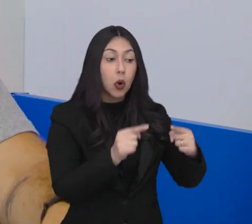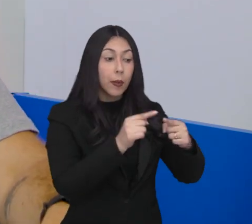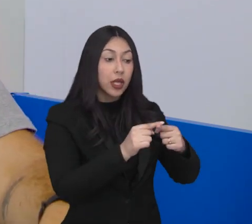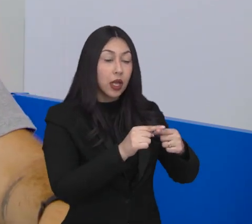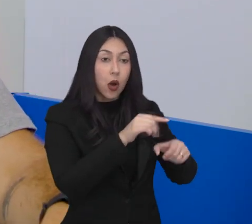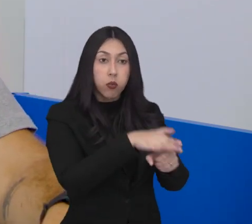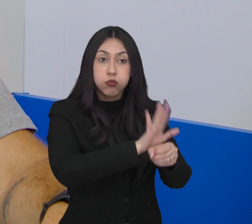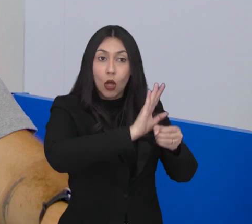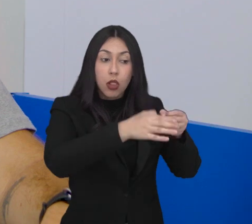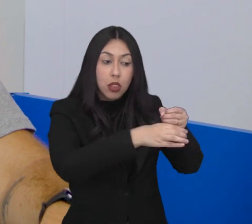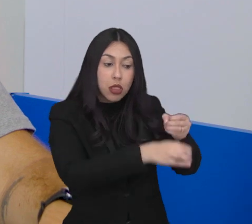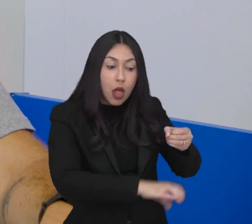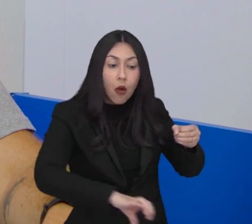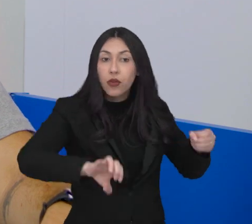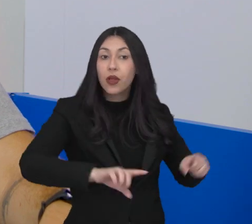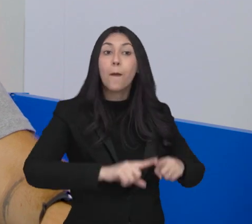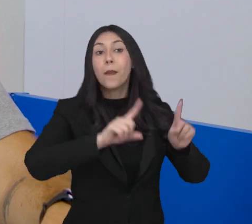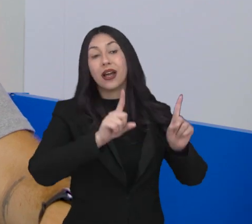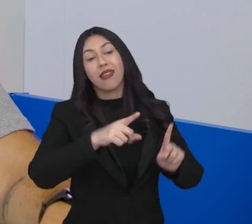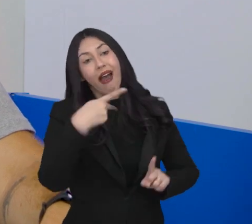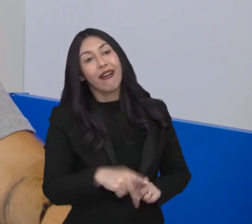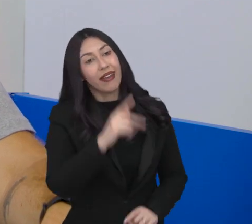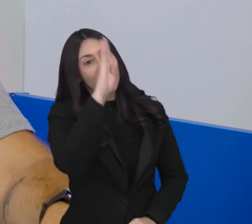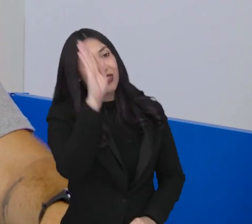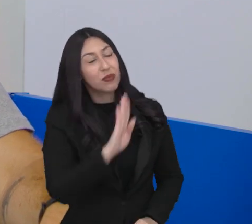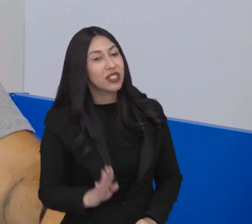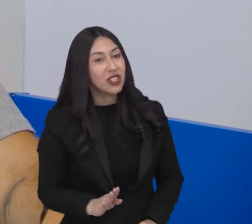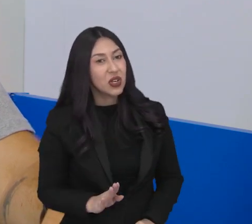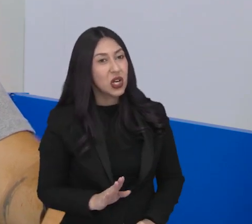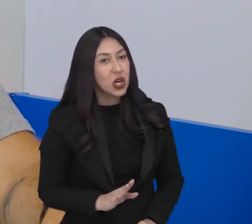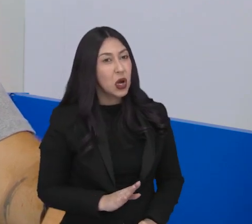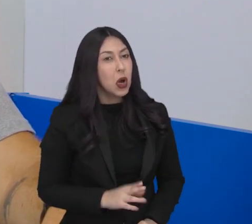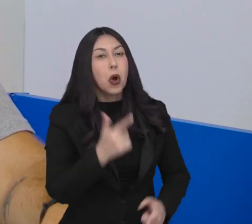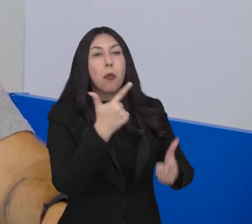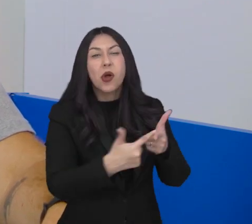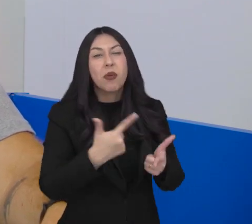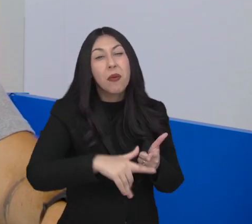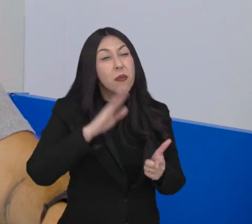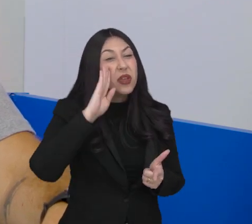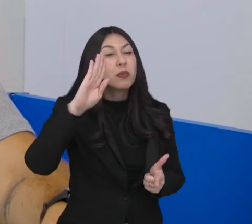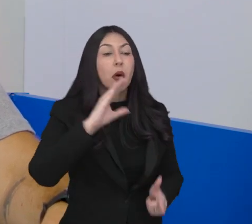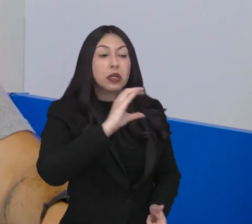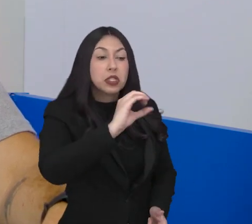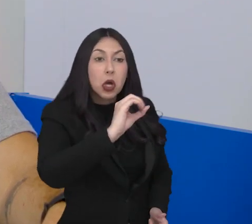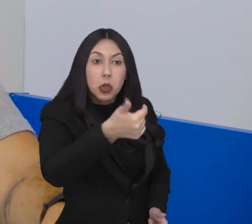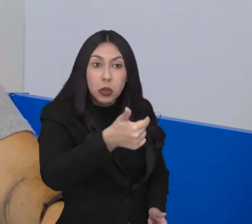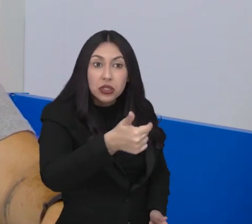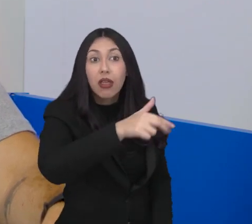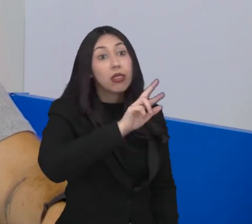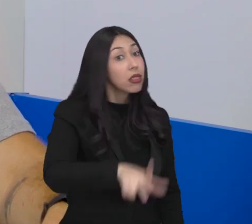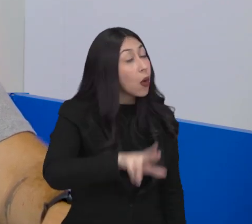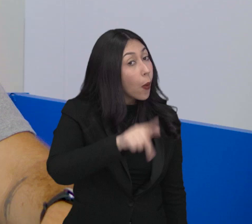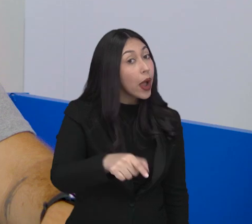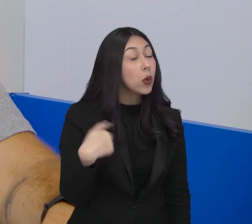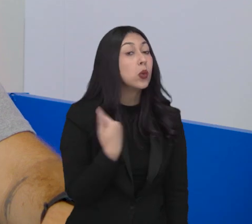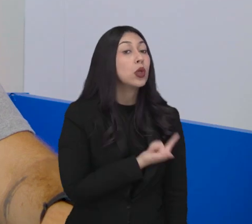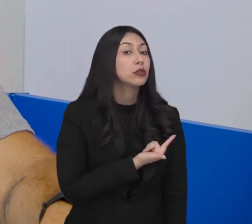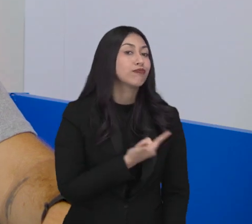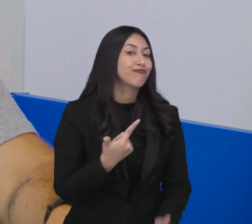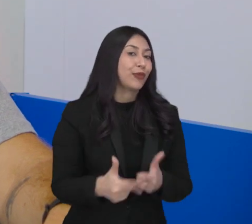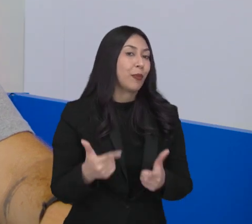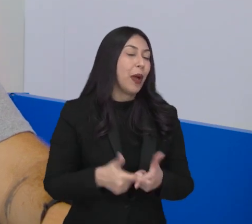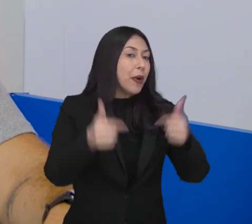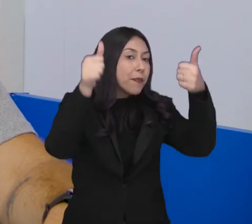básico. Muita gente não sabe, o principal problema do Brasil não é necessariamente a emissão de CO2. O principal problema ambiental